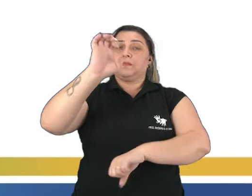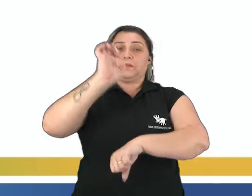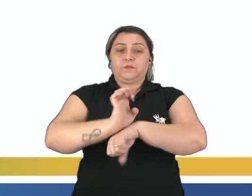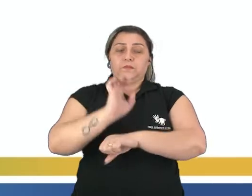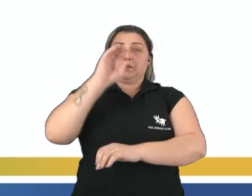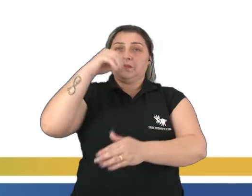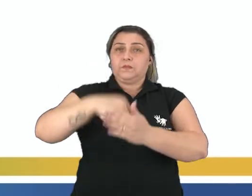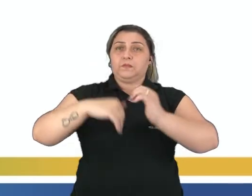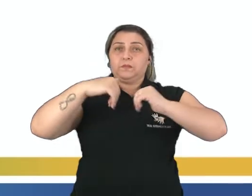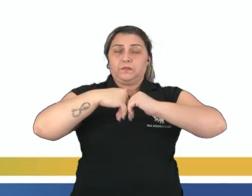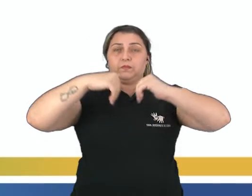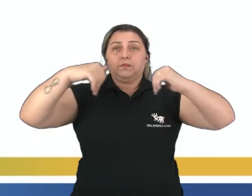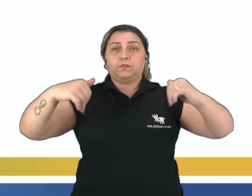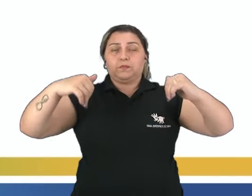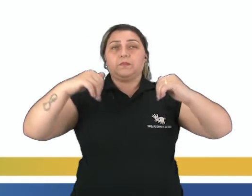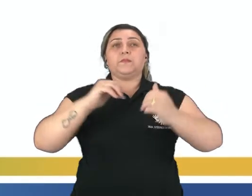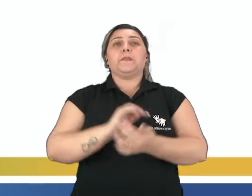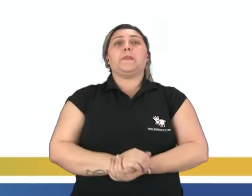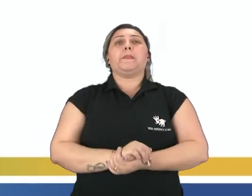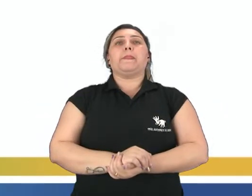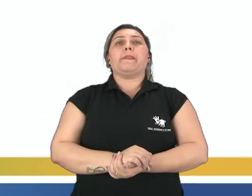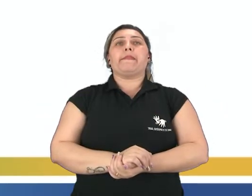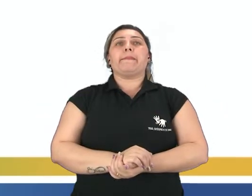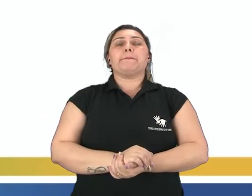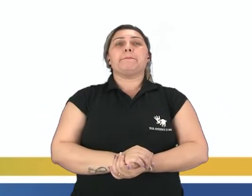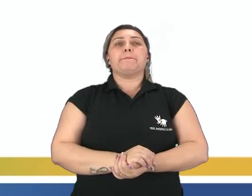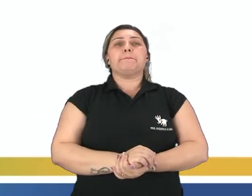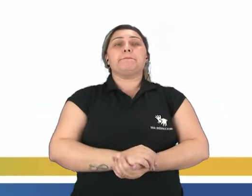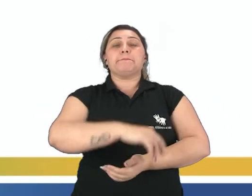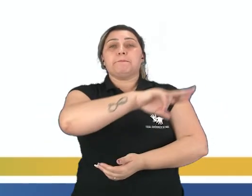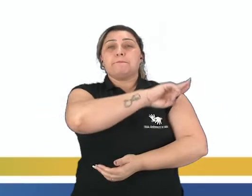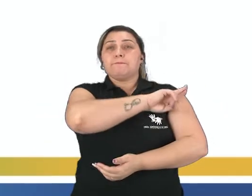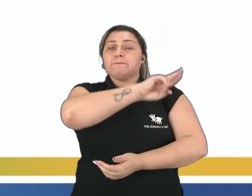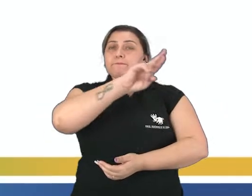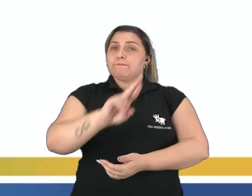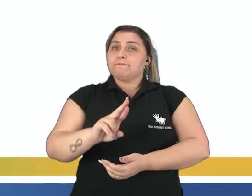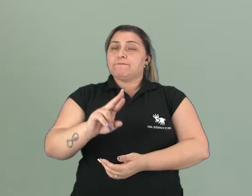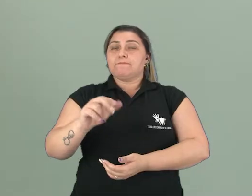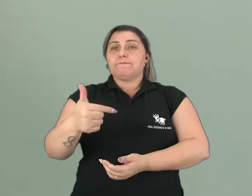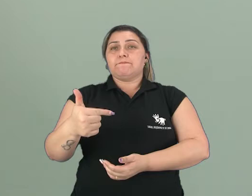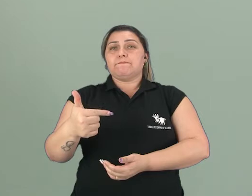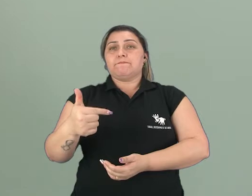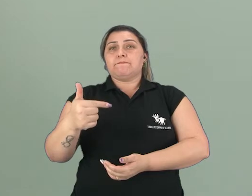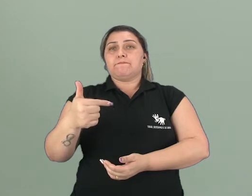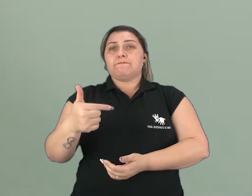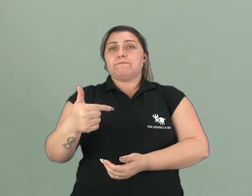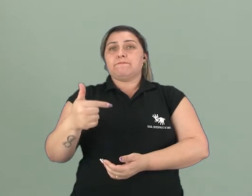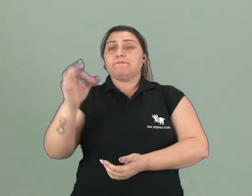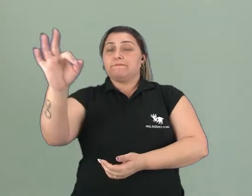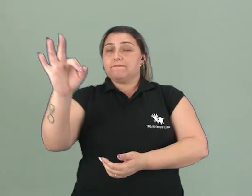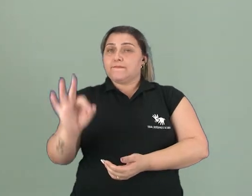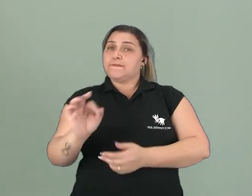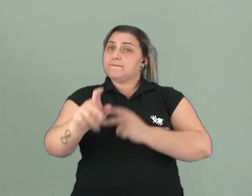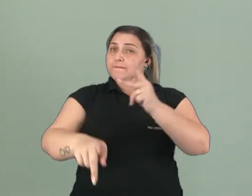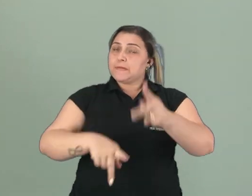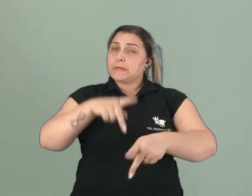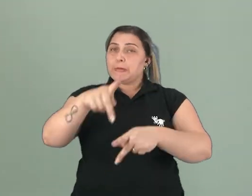dentro dessa divisão do antigo regime. E aí eles representavam cerca de 2% da população,